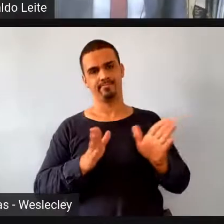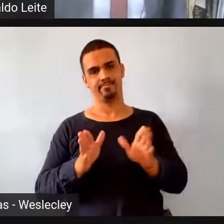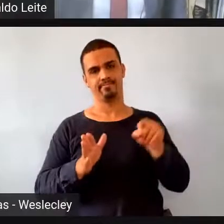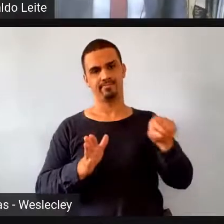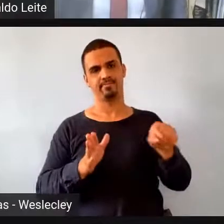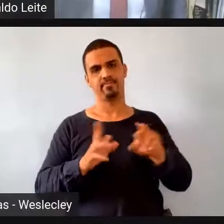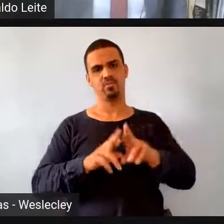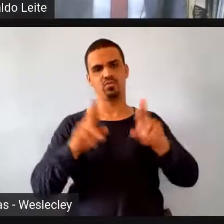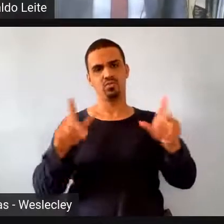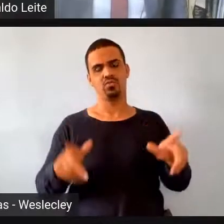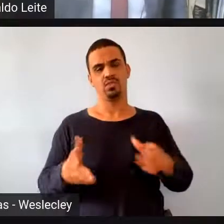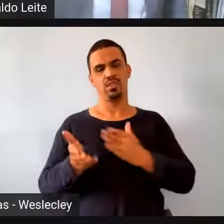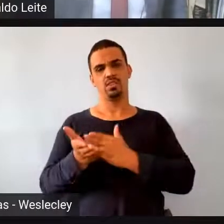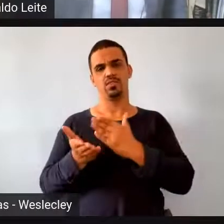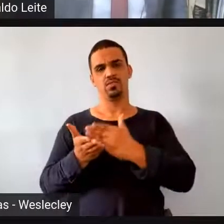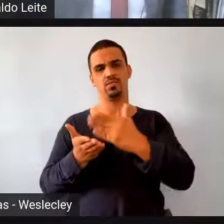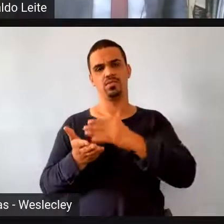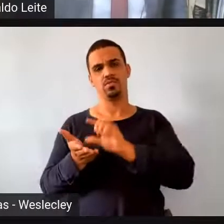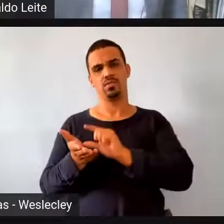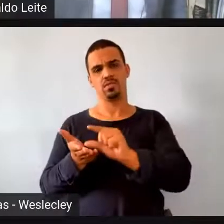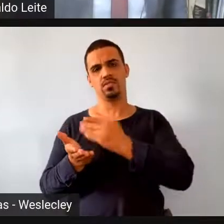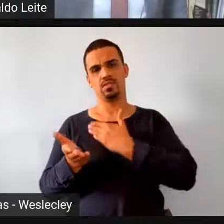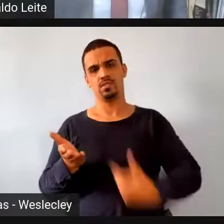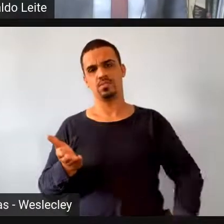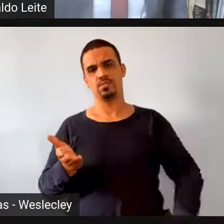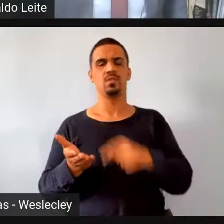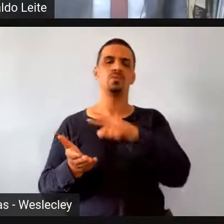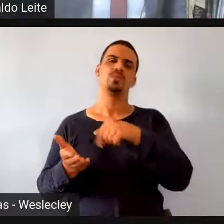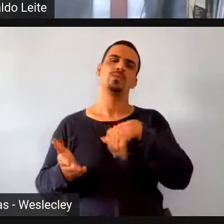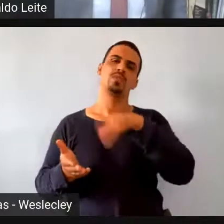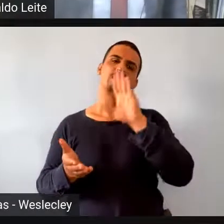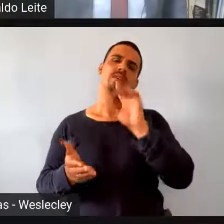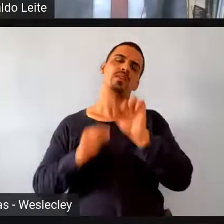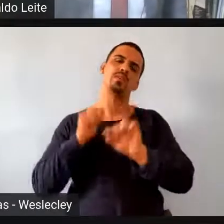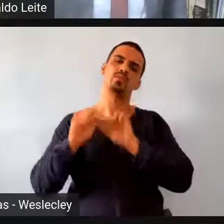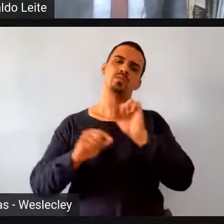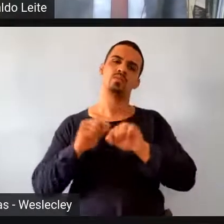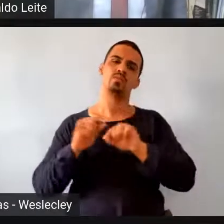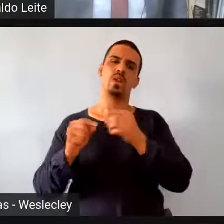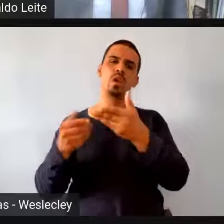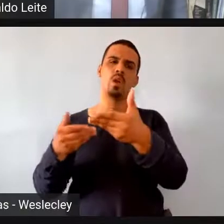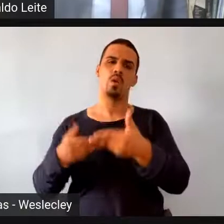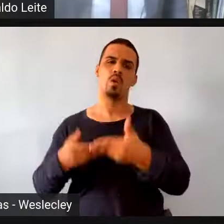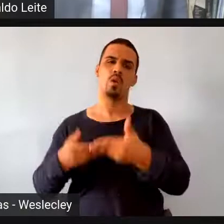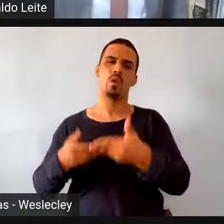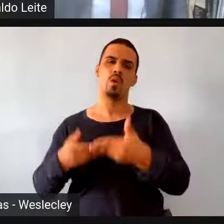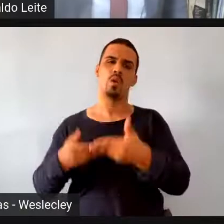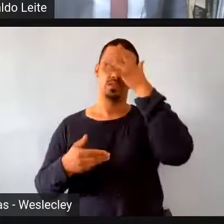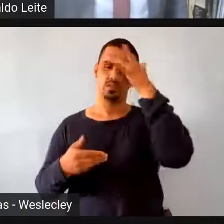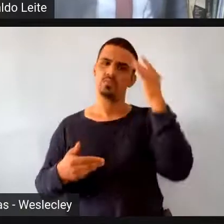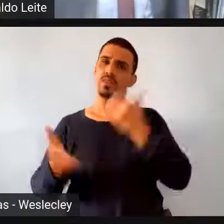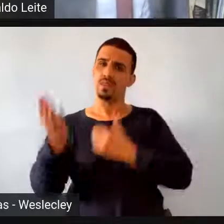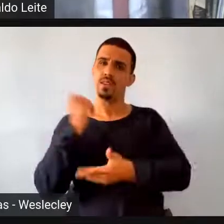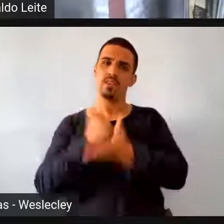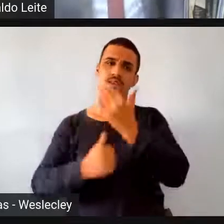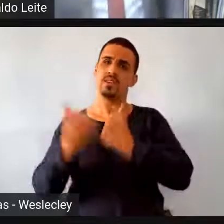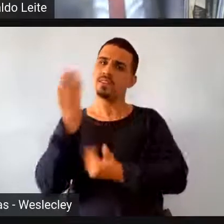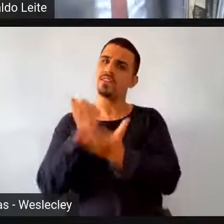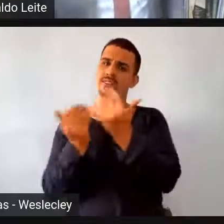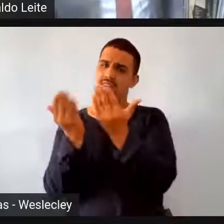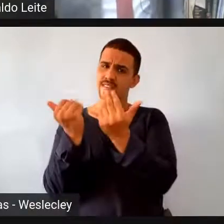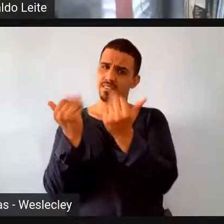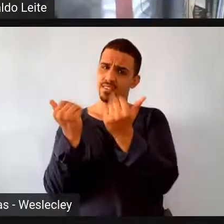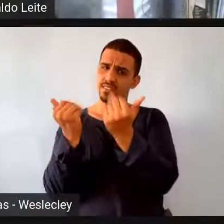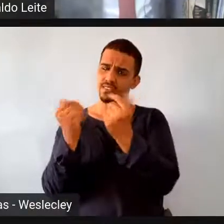O financiamento público tem um efeito, dá um colchão, que é como se fosse um convite, venha que tem jeito de